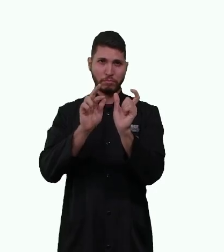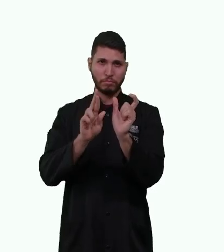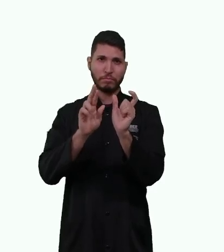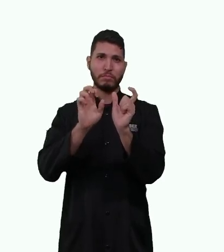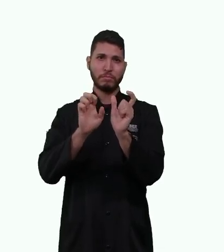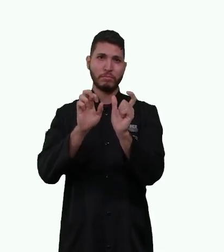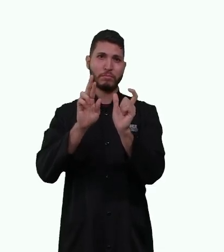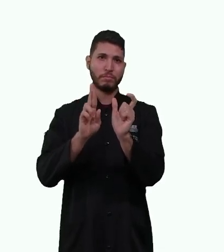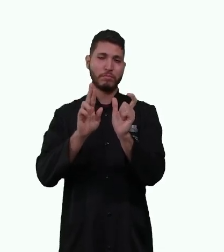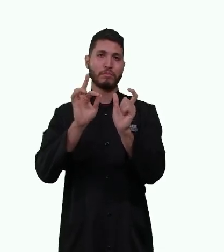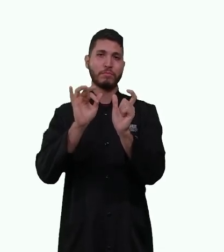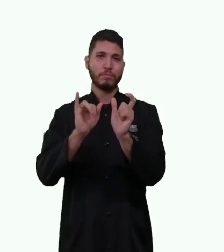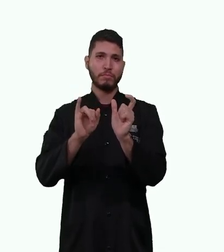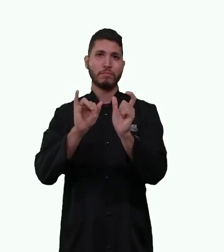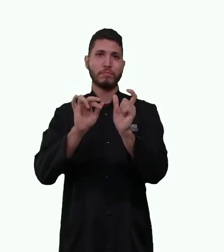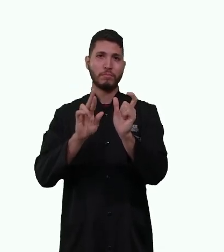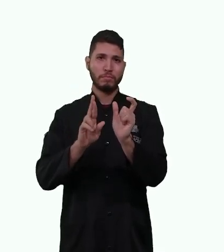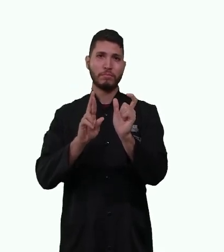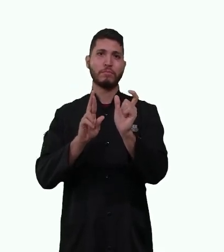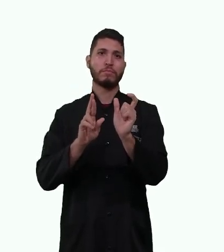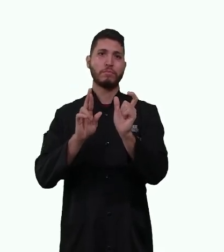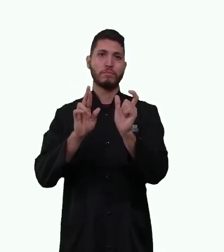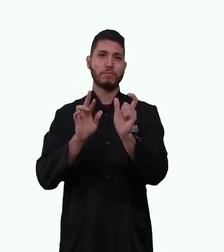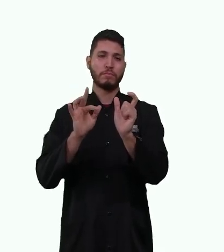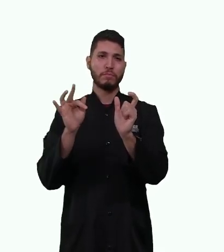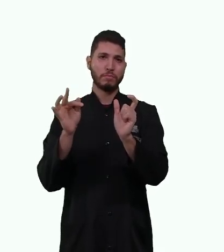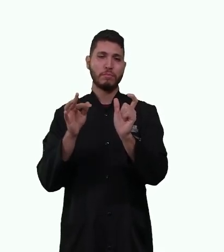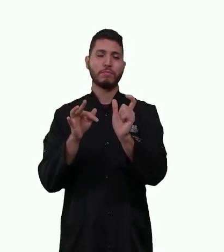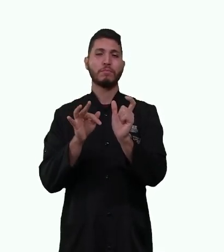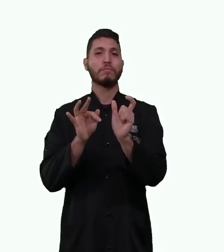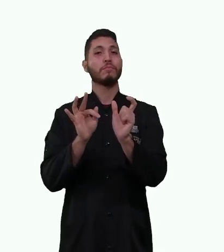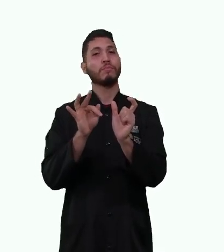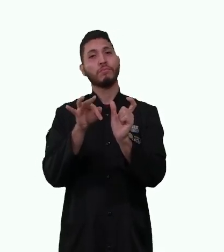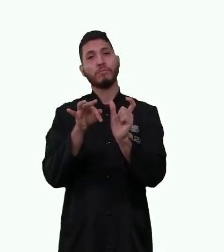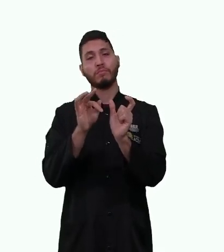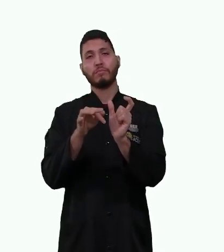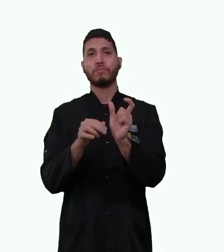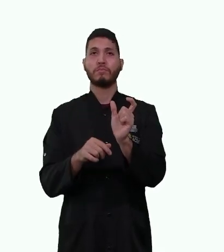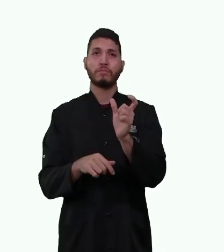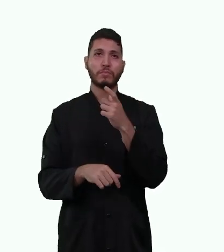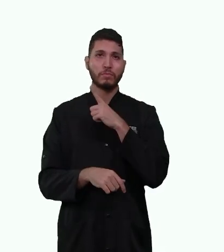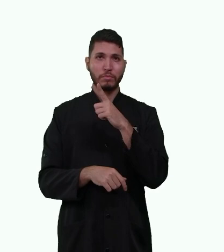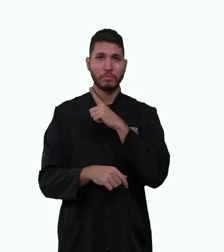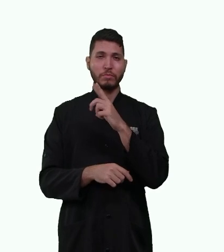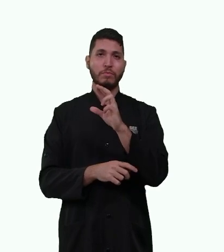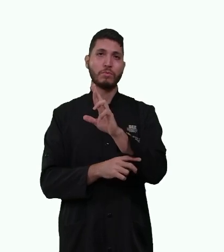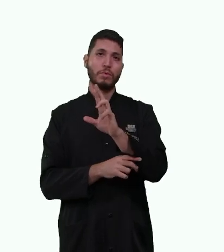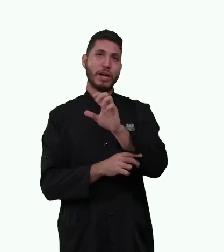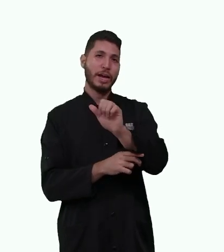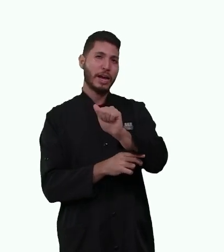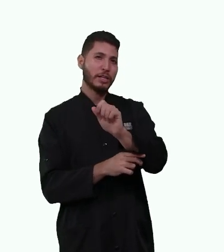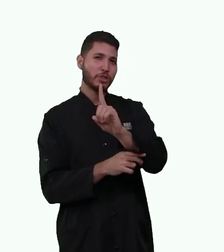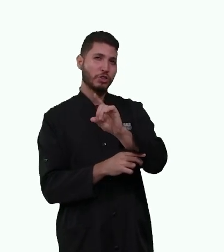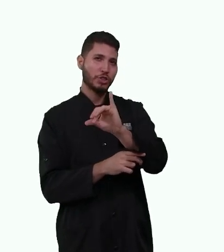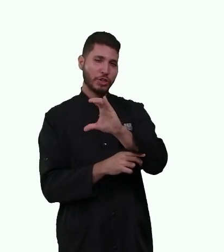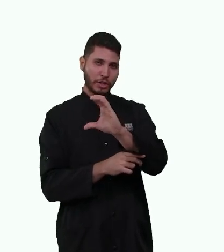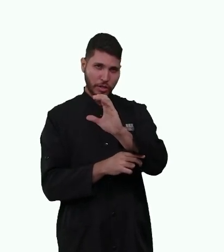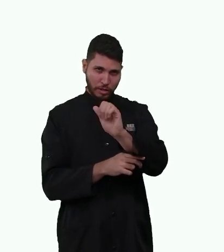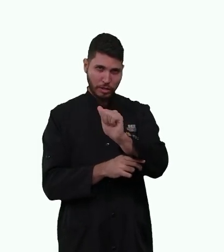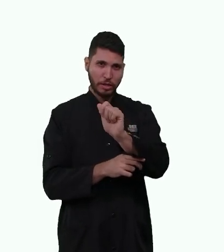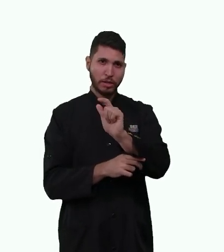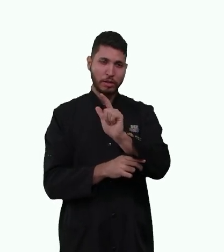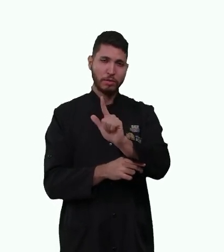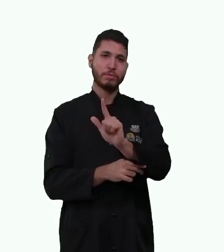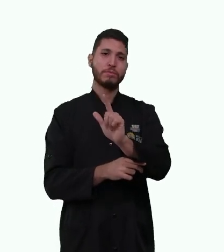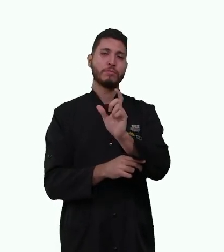AR, ER e IR, nós temos o radical do verbo, pessoal, na qual nós vamos